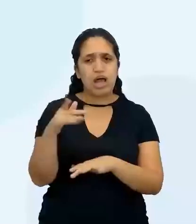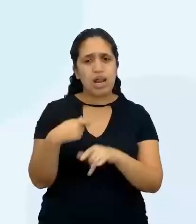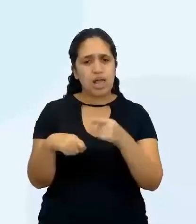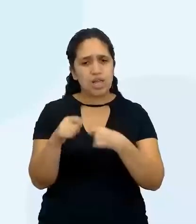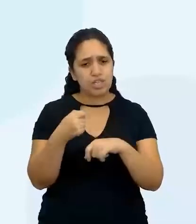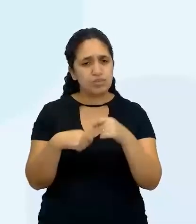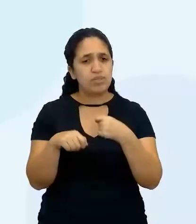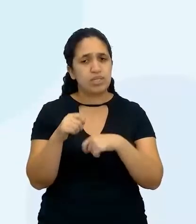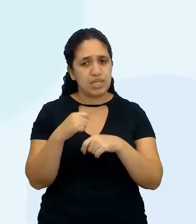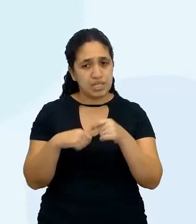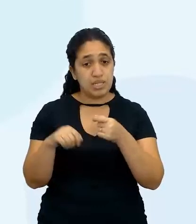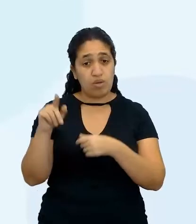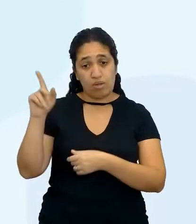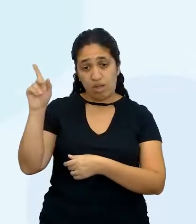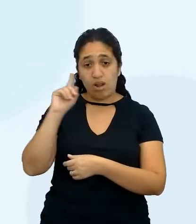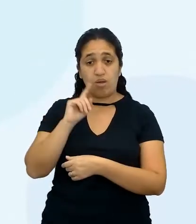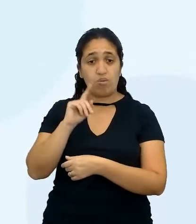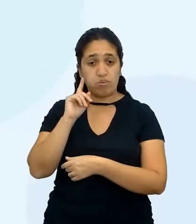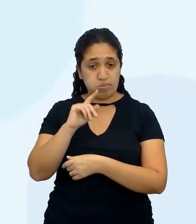administração, e ele era estadunidense,